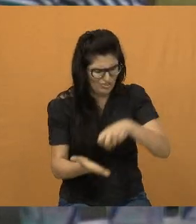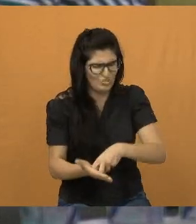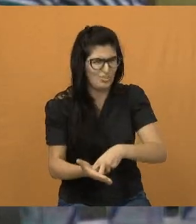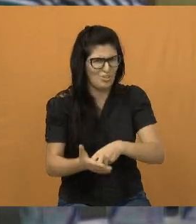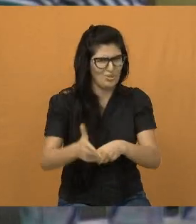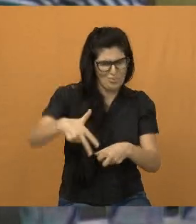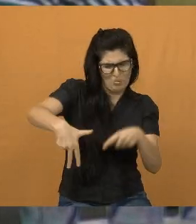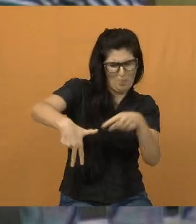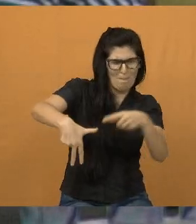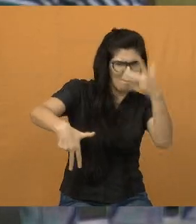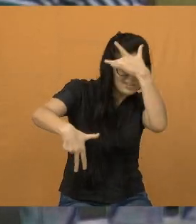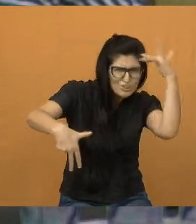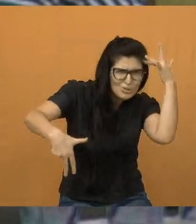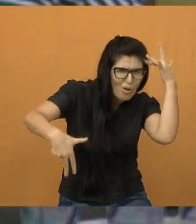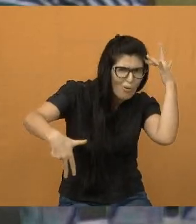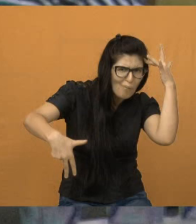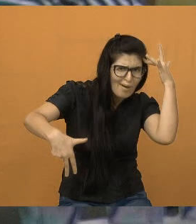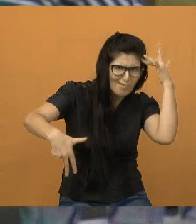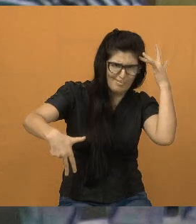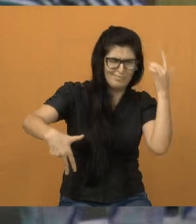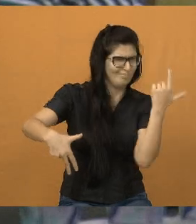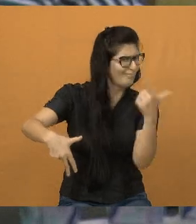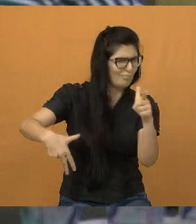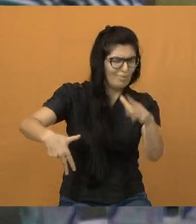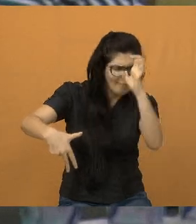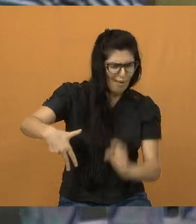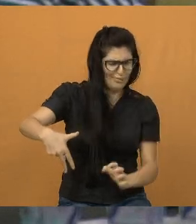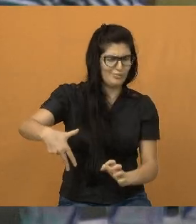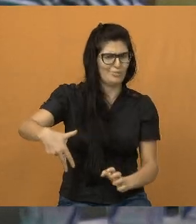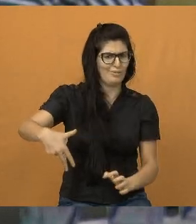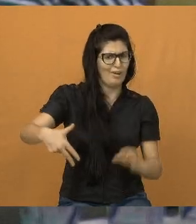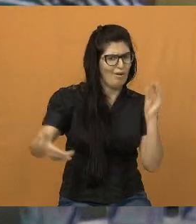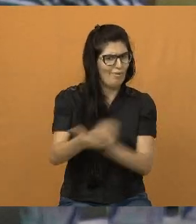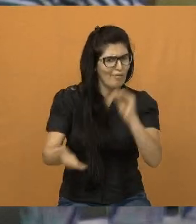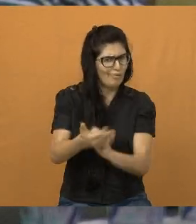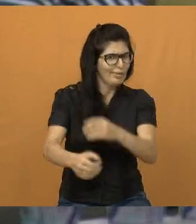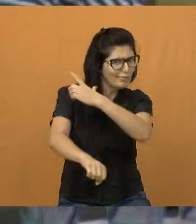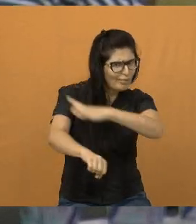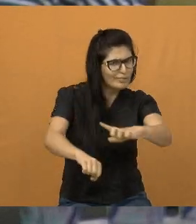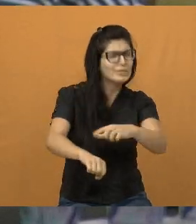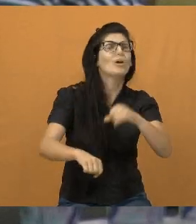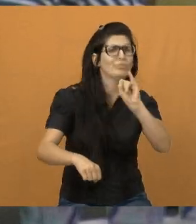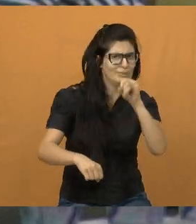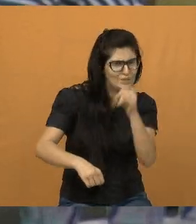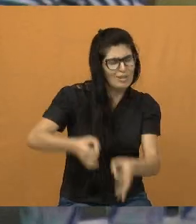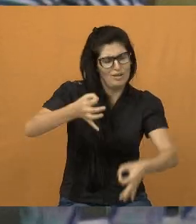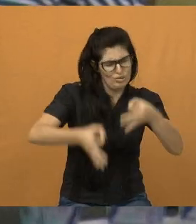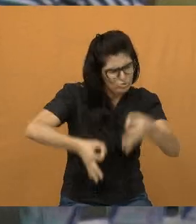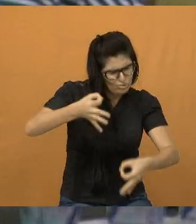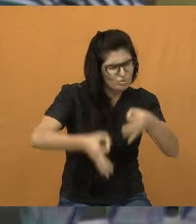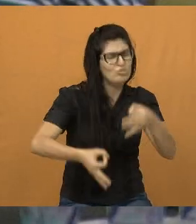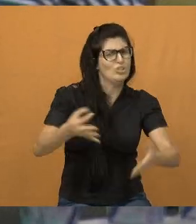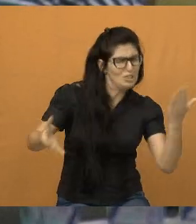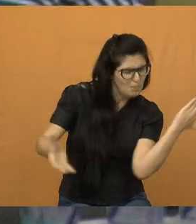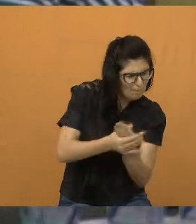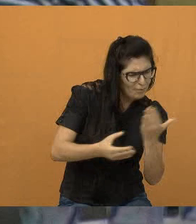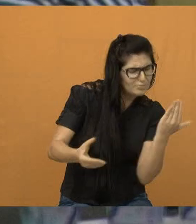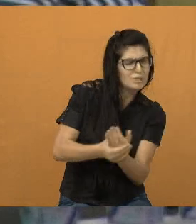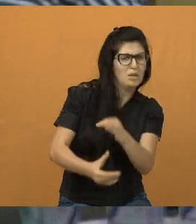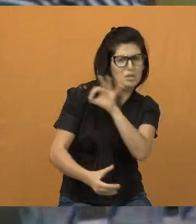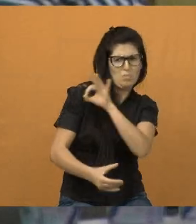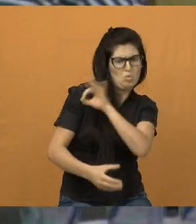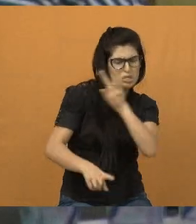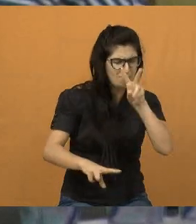campanha, como também a questão da judicialização em relação aos criminosos que